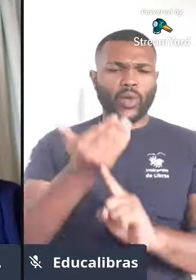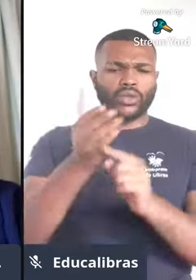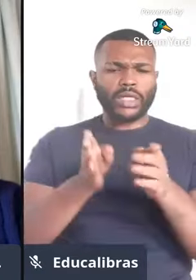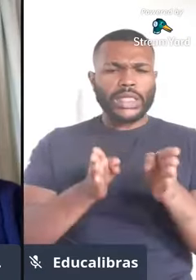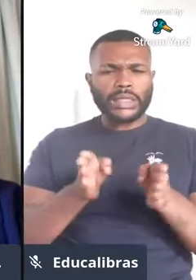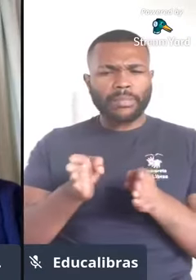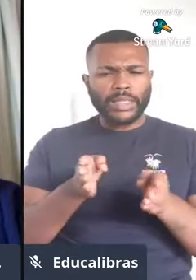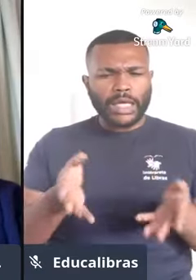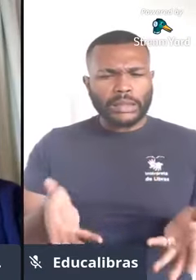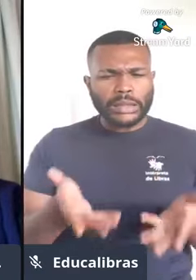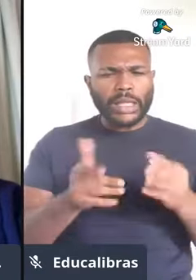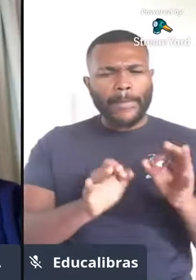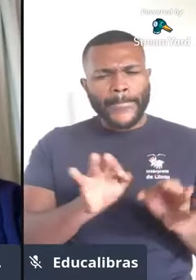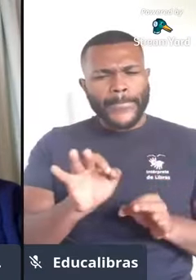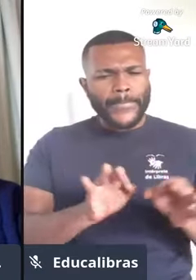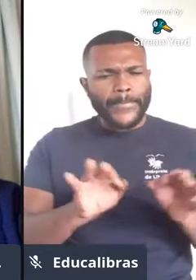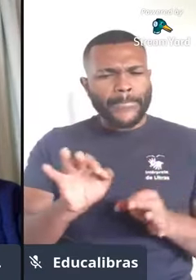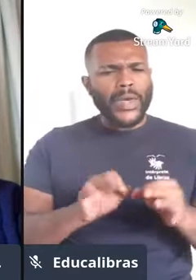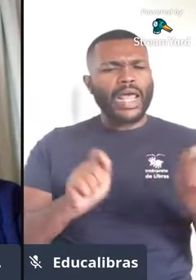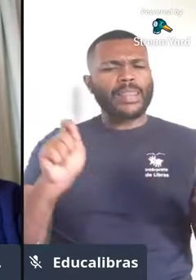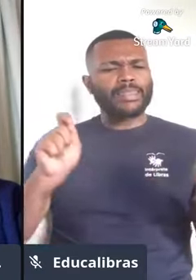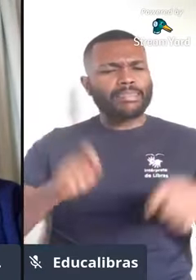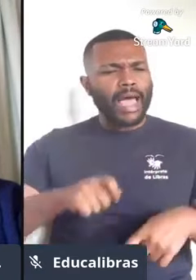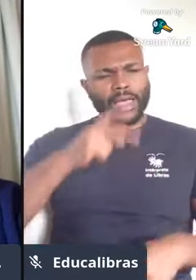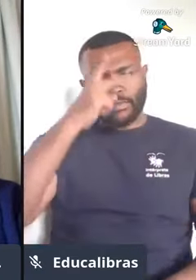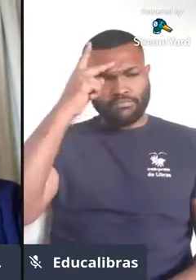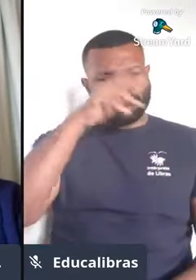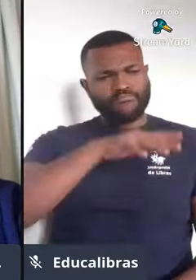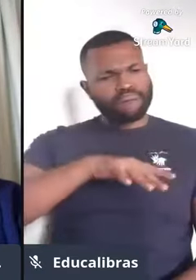para permitir que seja mais fácil para essas pessoas